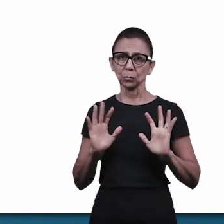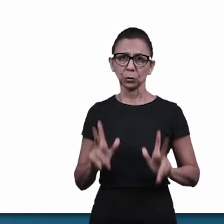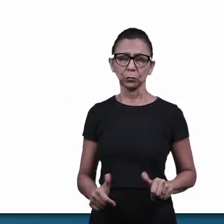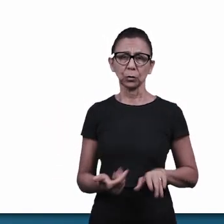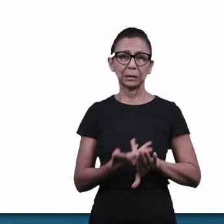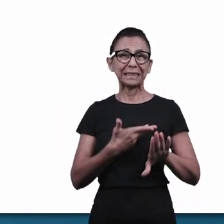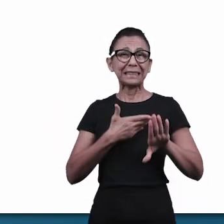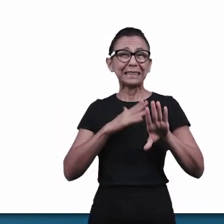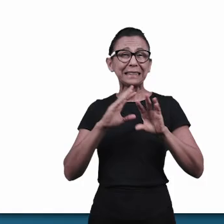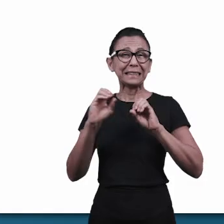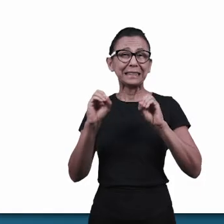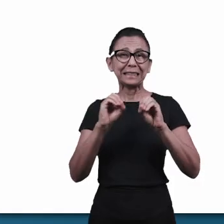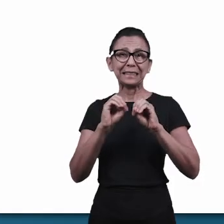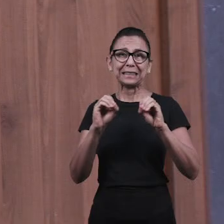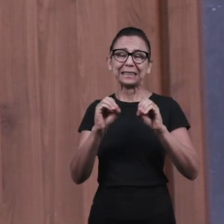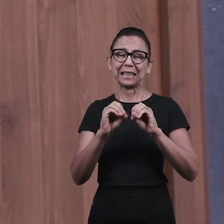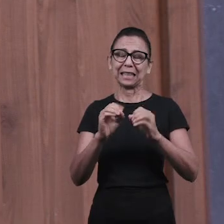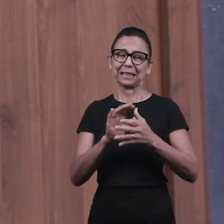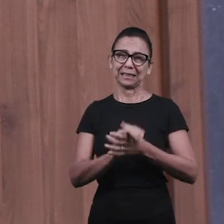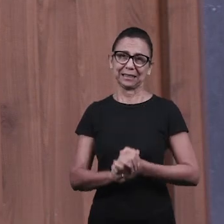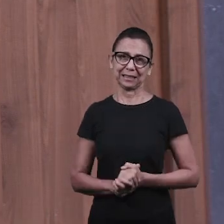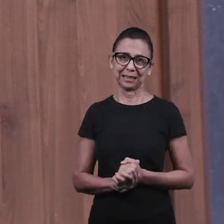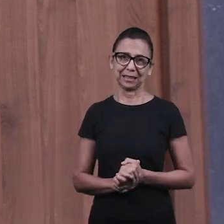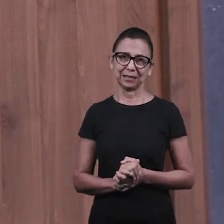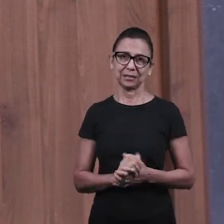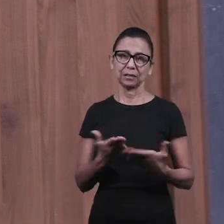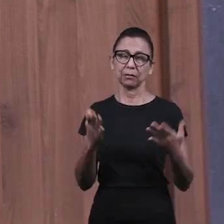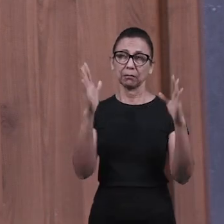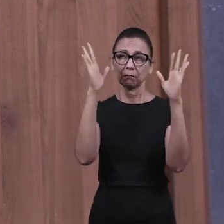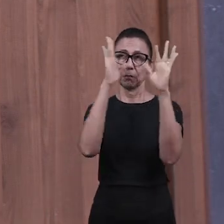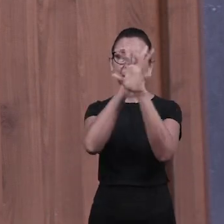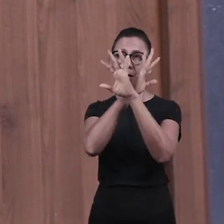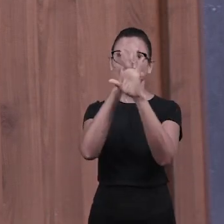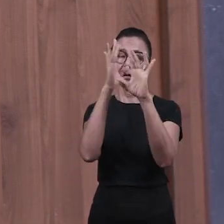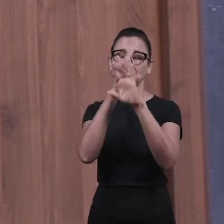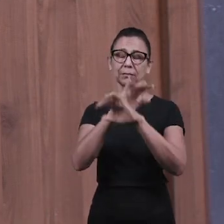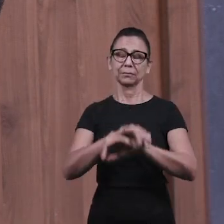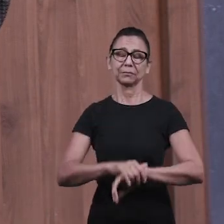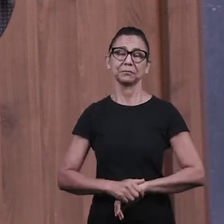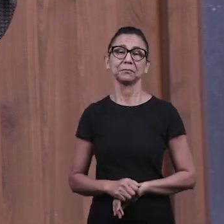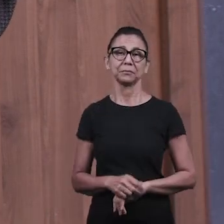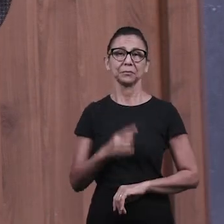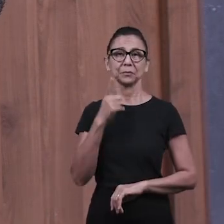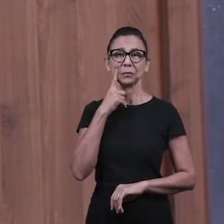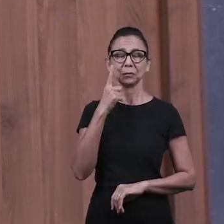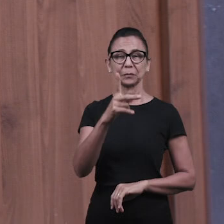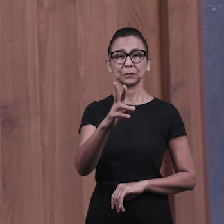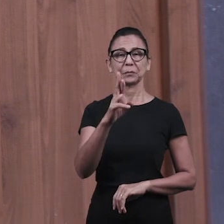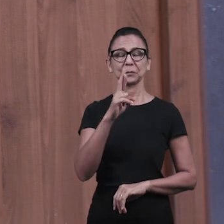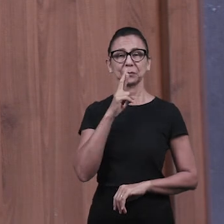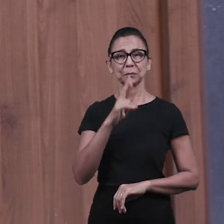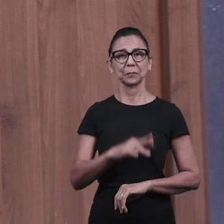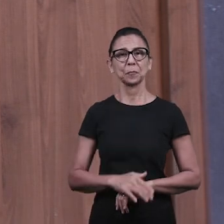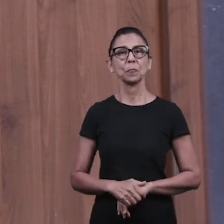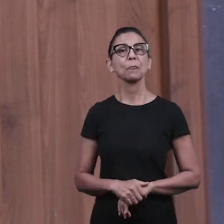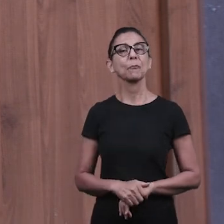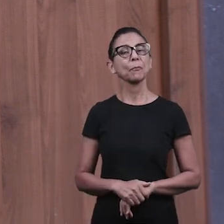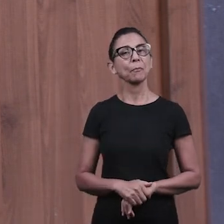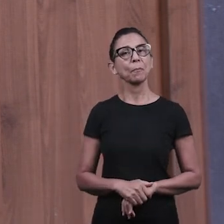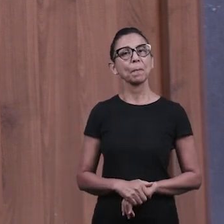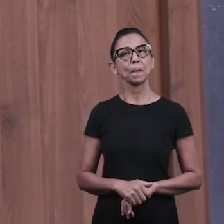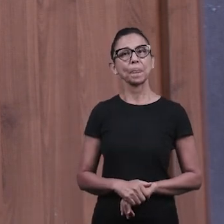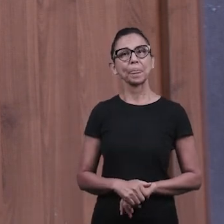Então está aqui a nossa quarta pergunta, e essa quarta pergunta será dirigida ao nosso irmão Tiago. O Tiago é lá